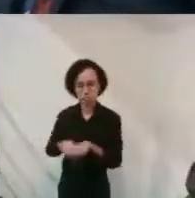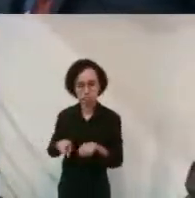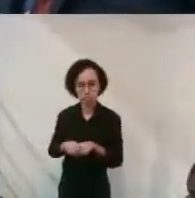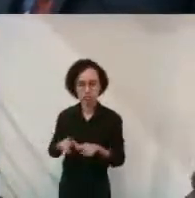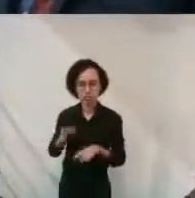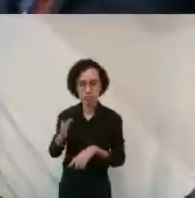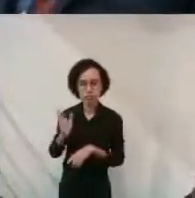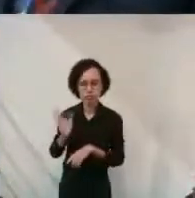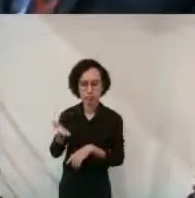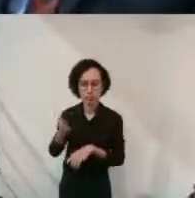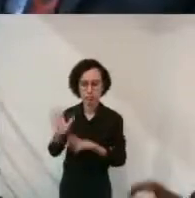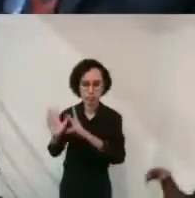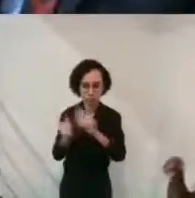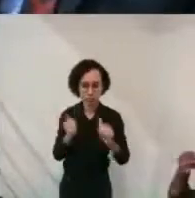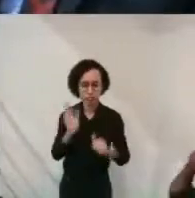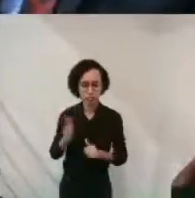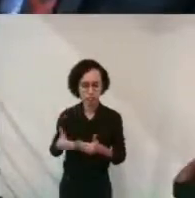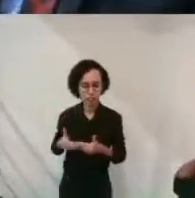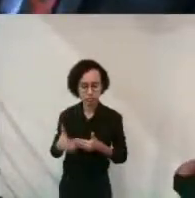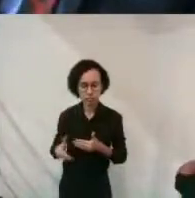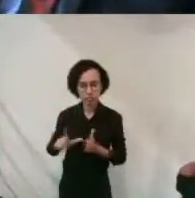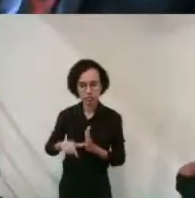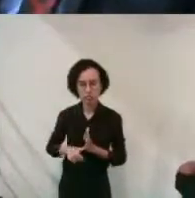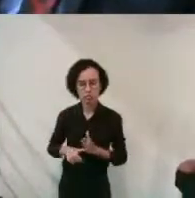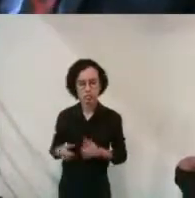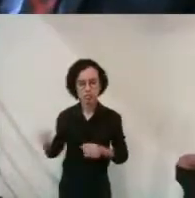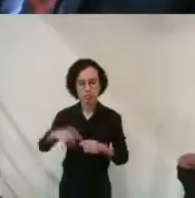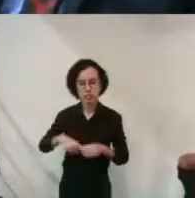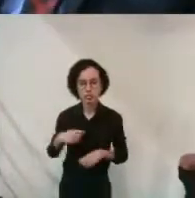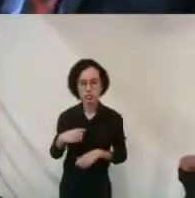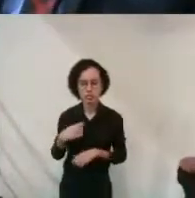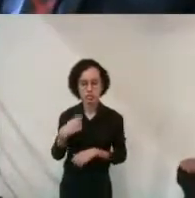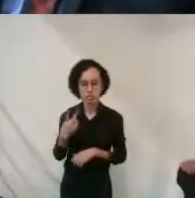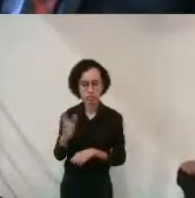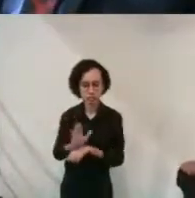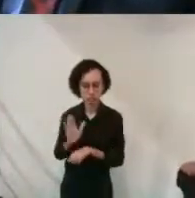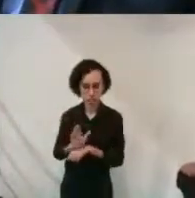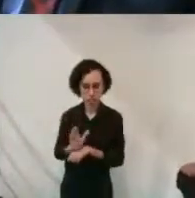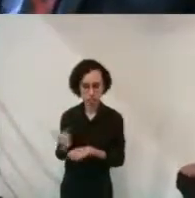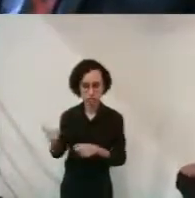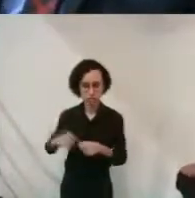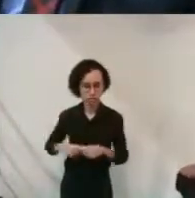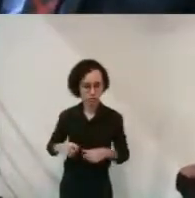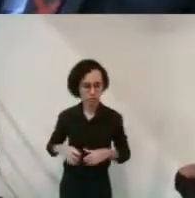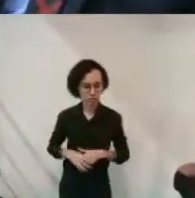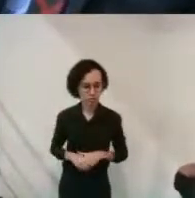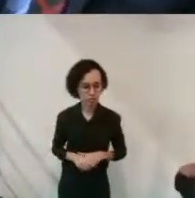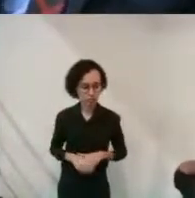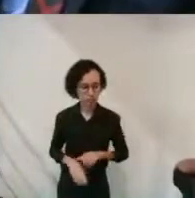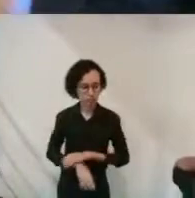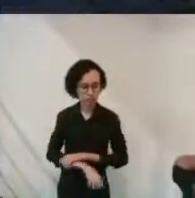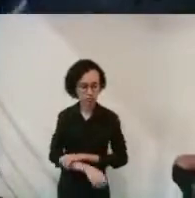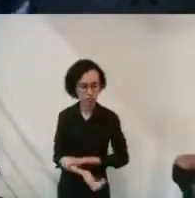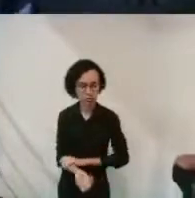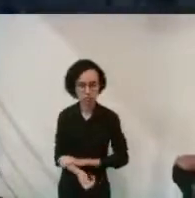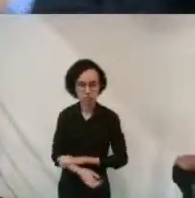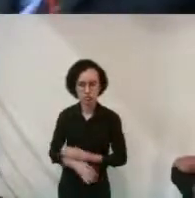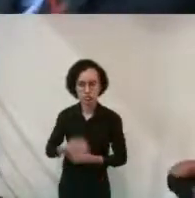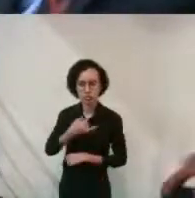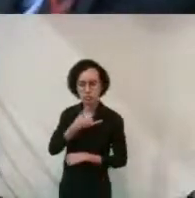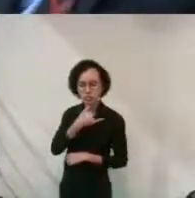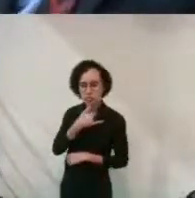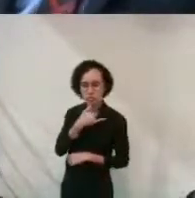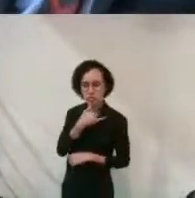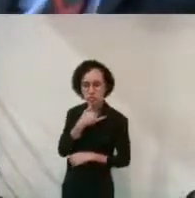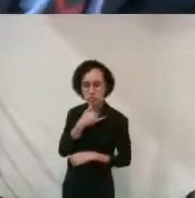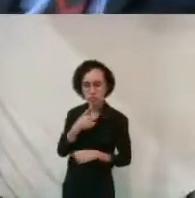todos já com o tempo bem adiantado e a gente vai voltar às 14 horas. Queria só informar isso. E, infelizmente, a gente vai ter um tempo de